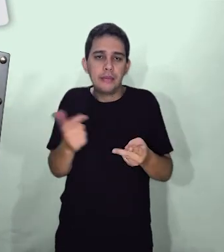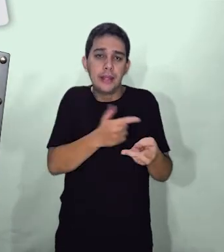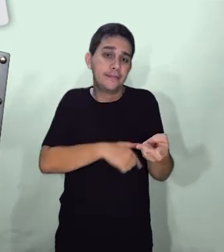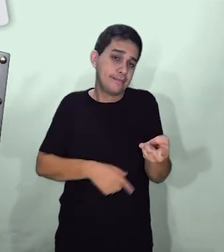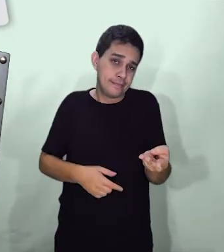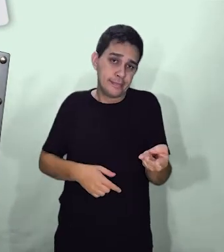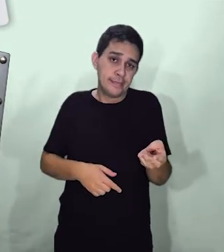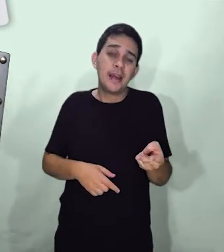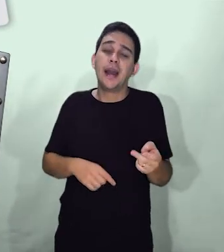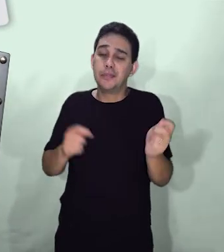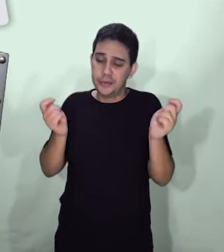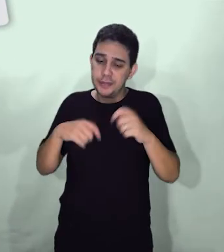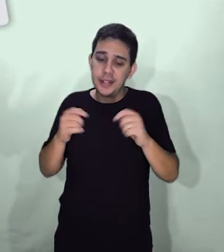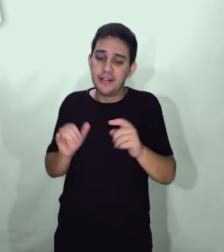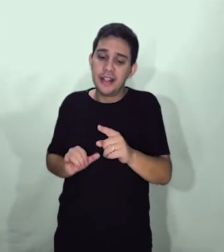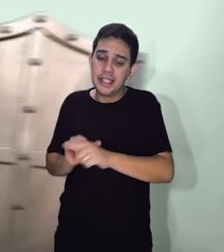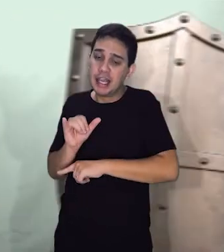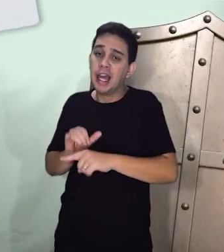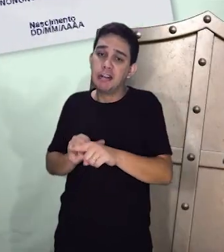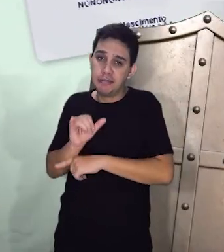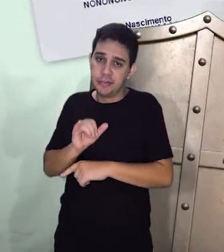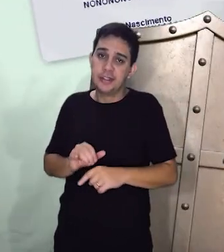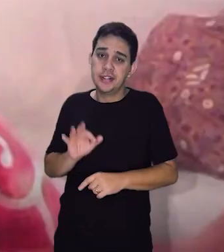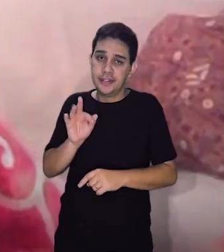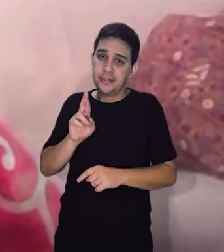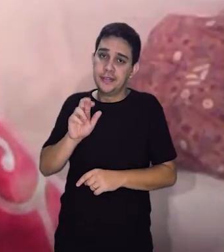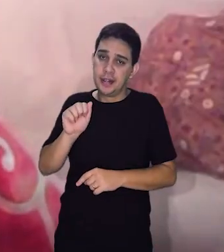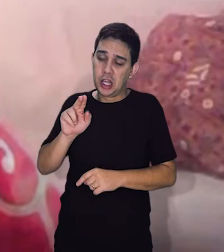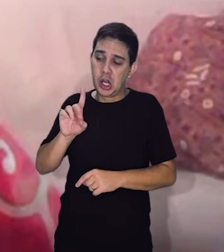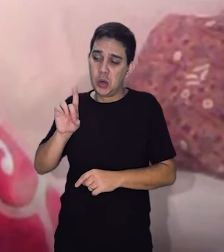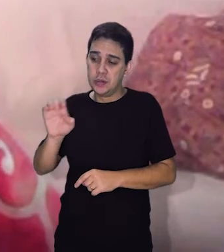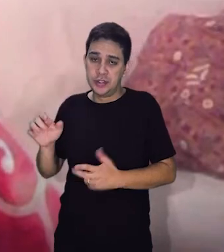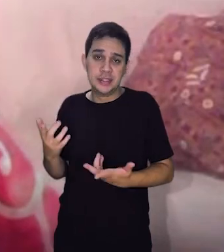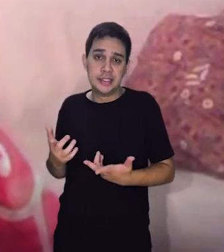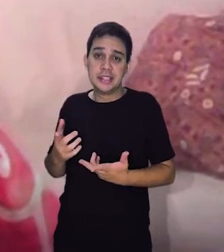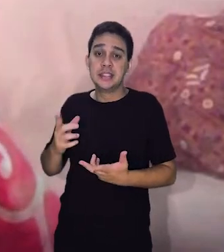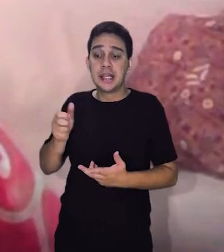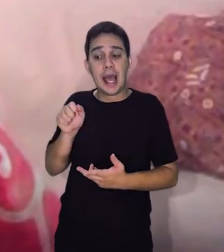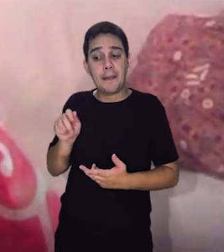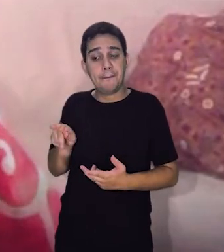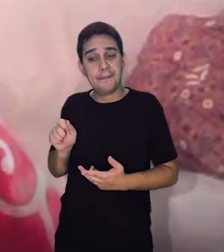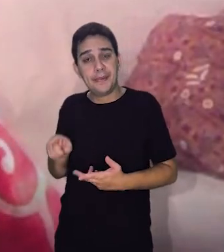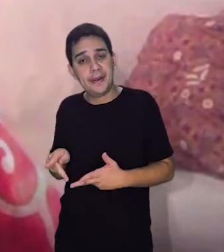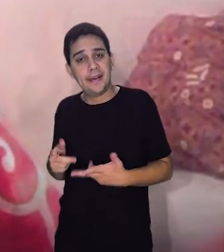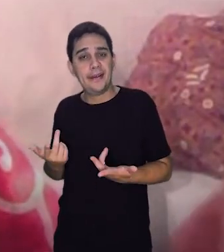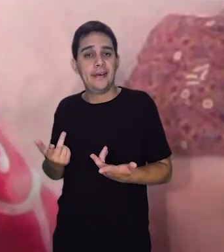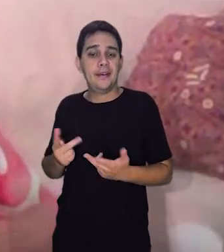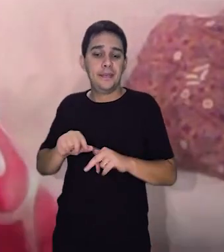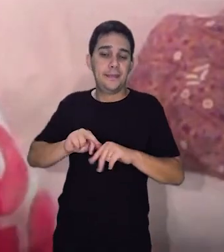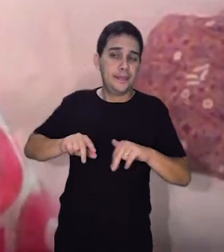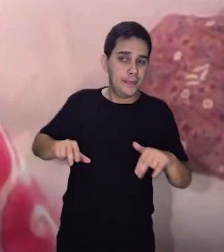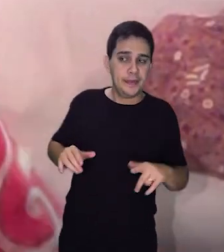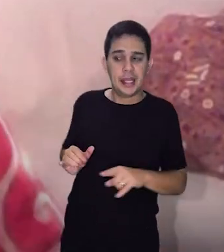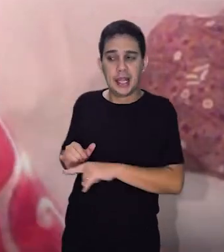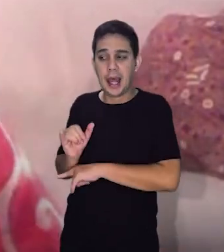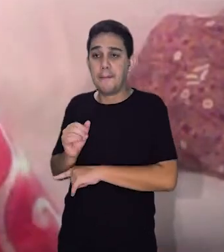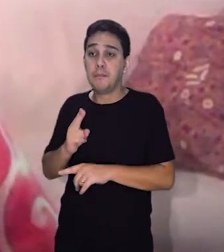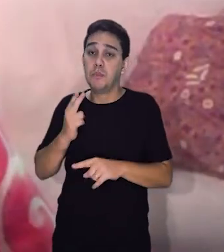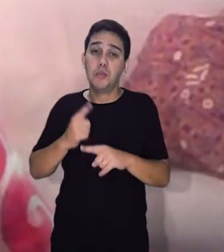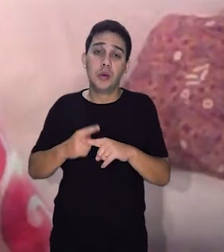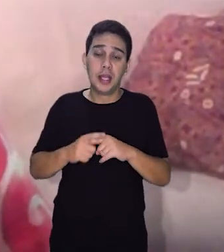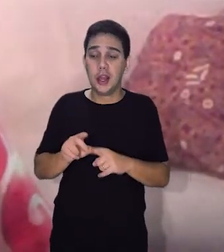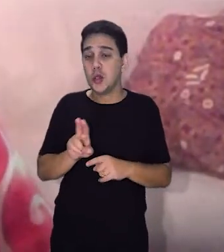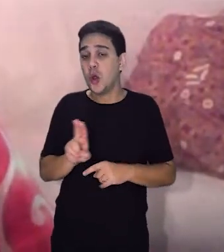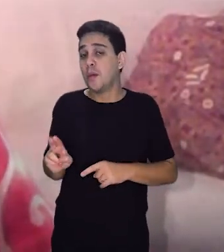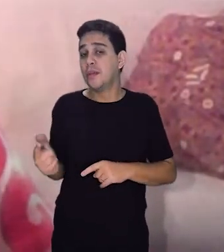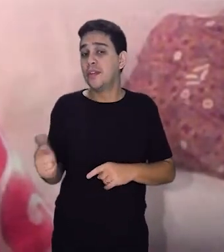previdenciário e fraudes de origens com consequências civis, enfim. São